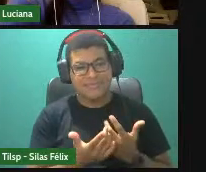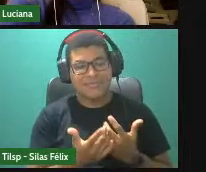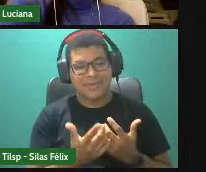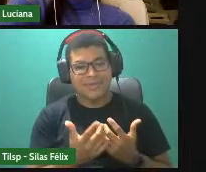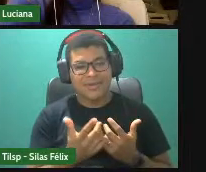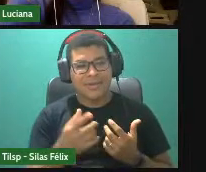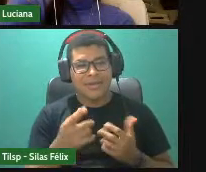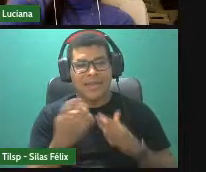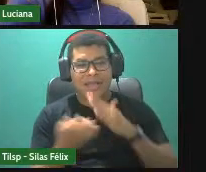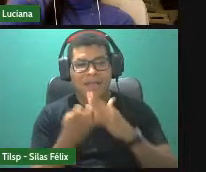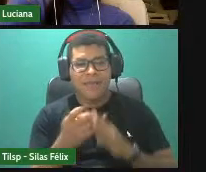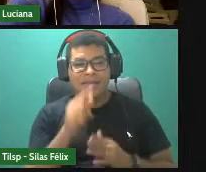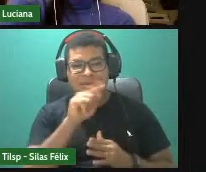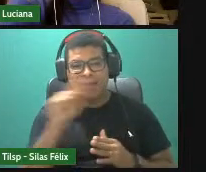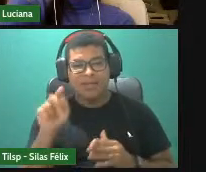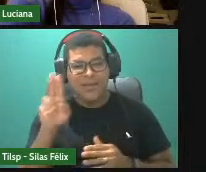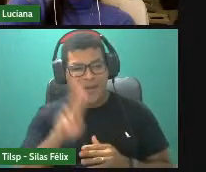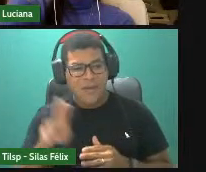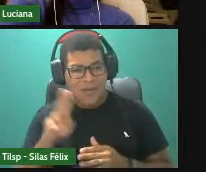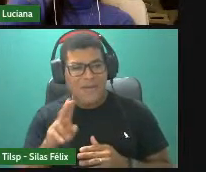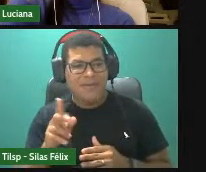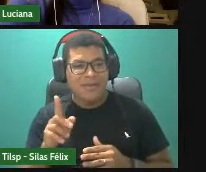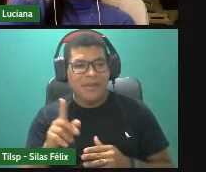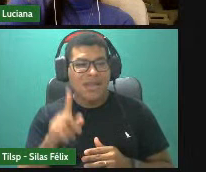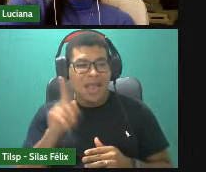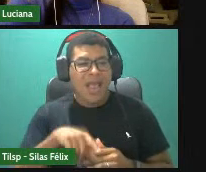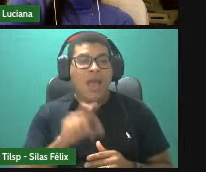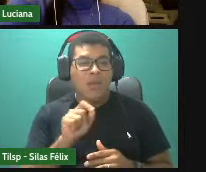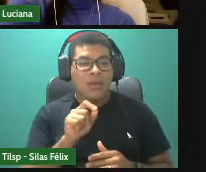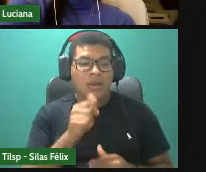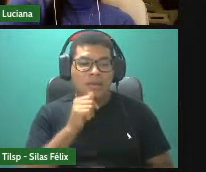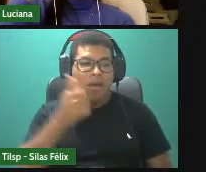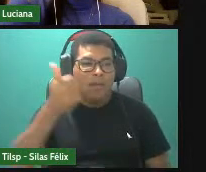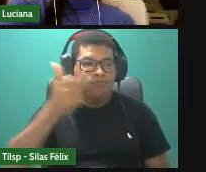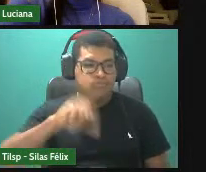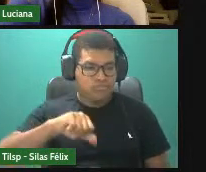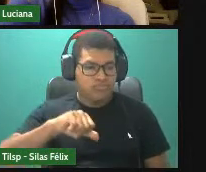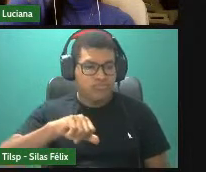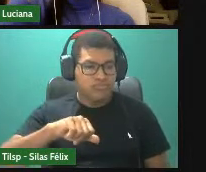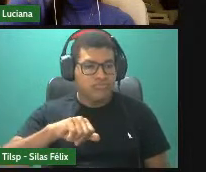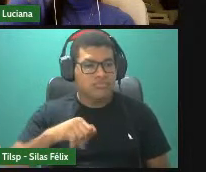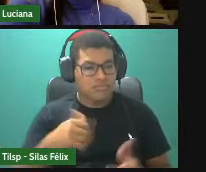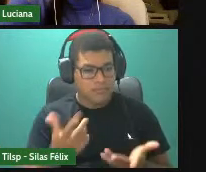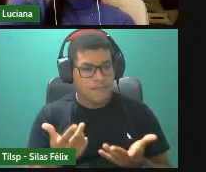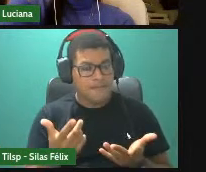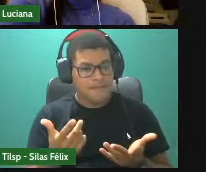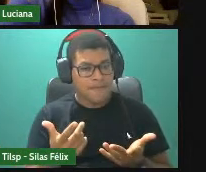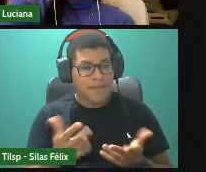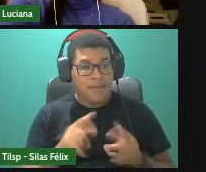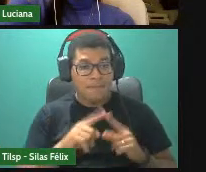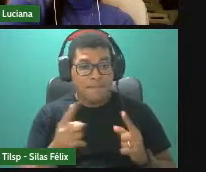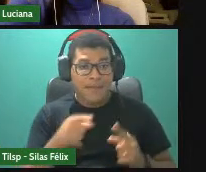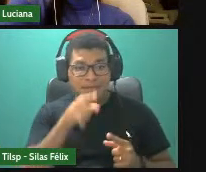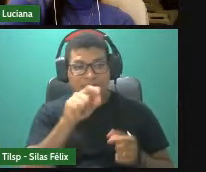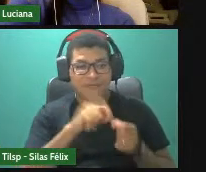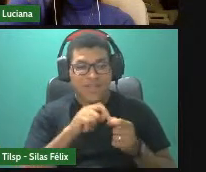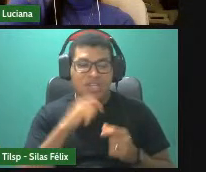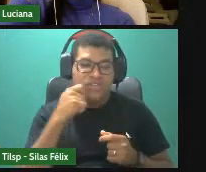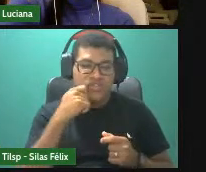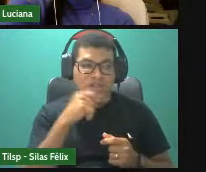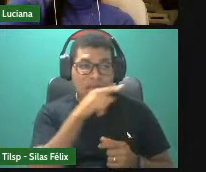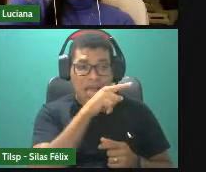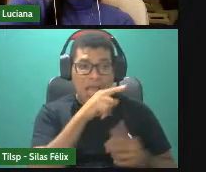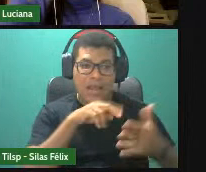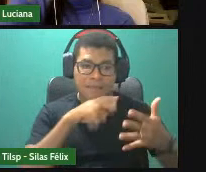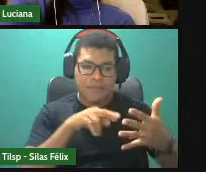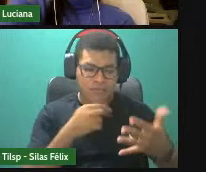das empresas de plano de saúde, ele é glosado, tá? Então, você executou o tratamento, mas na auditoria o perito falou, não,